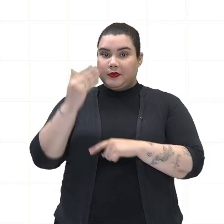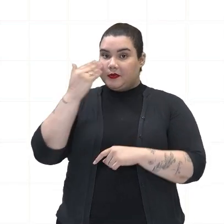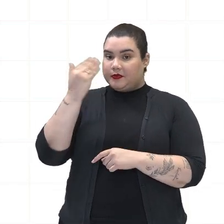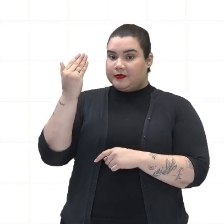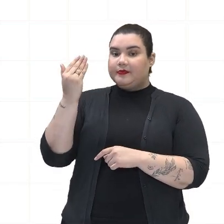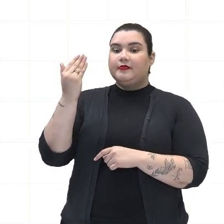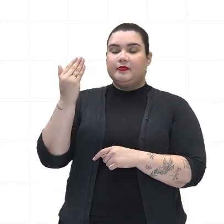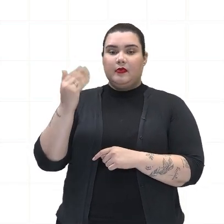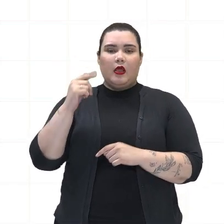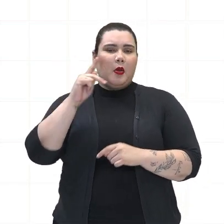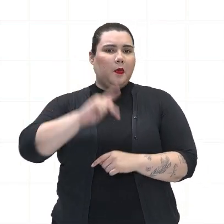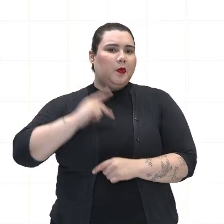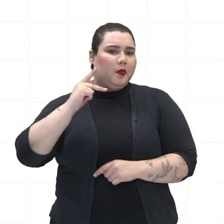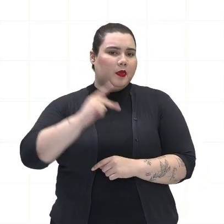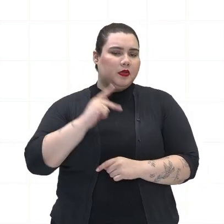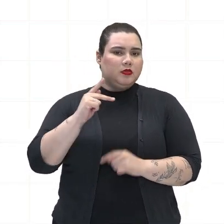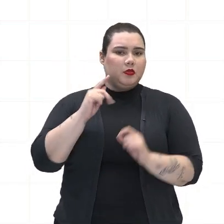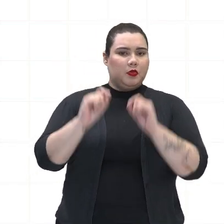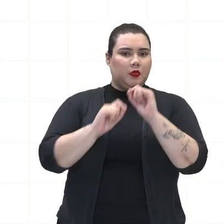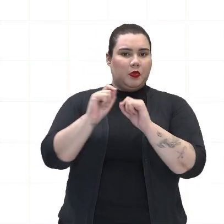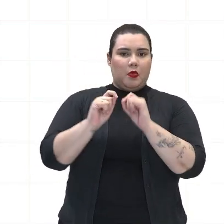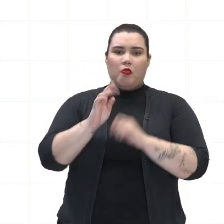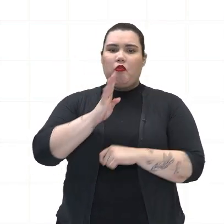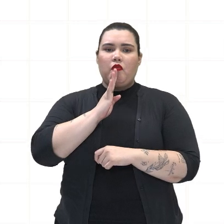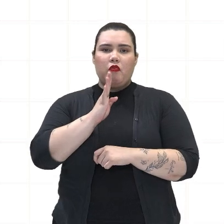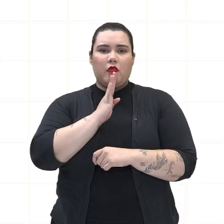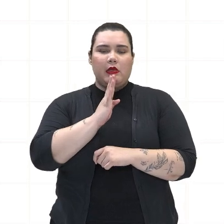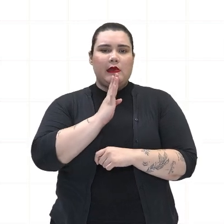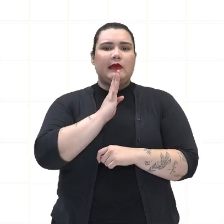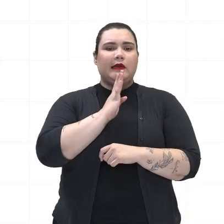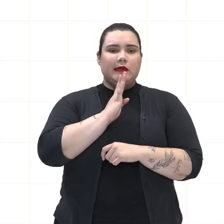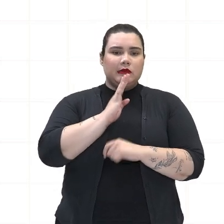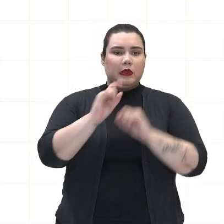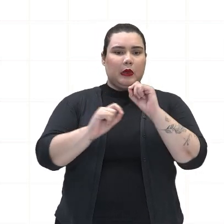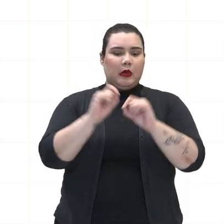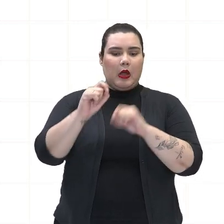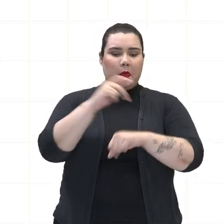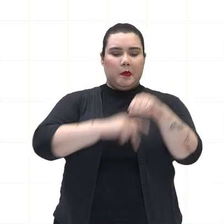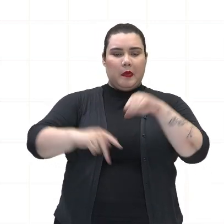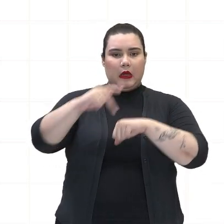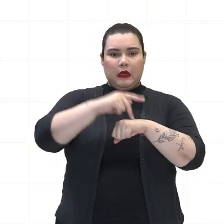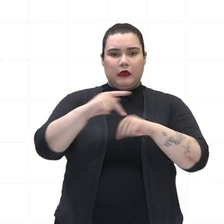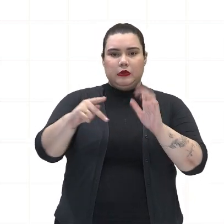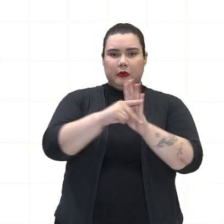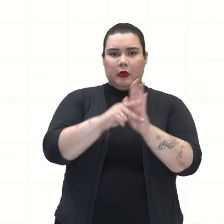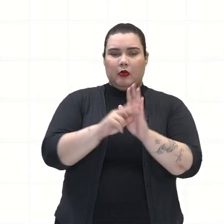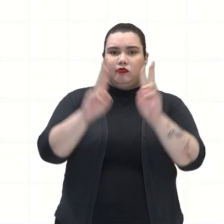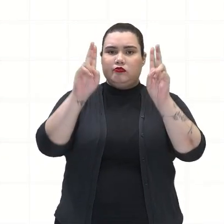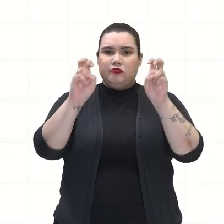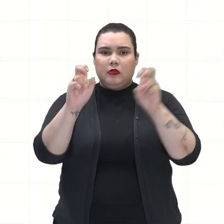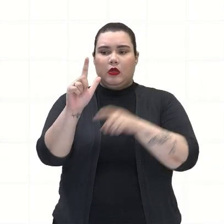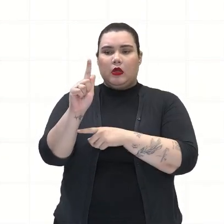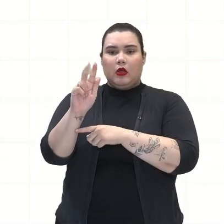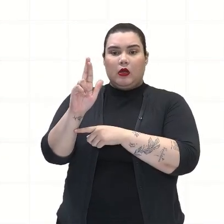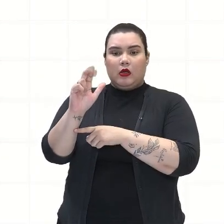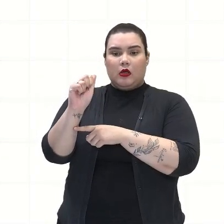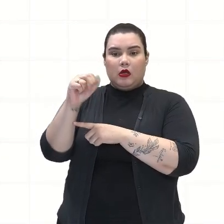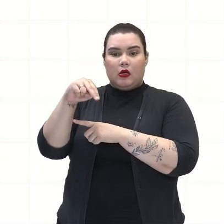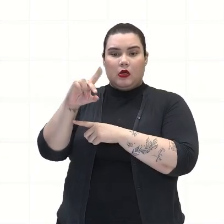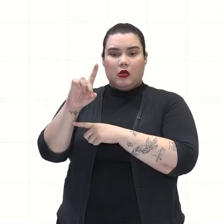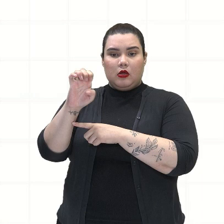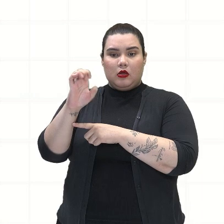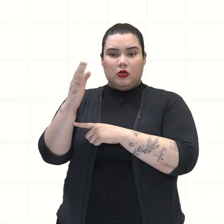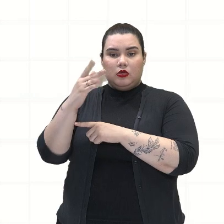Né? Essa política que também ficou conhecida, né, como a política do grande porrete, na